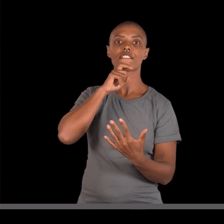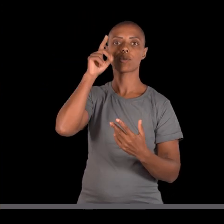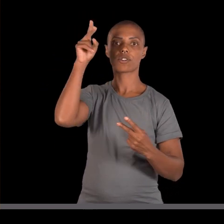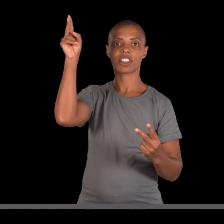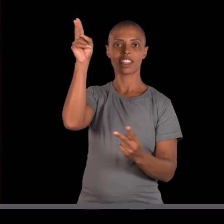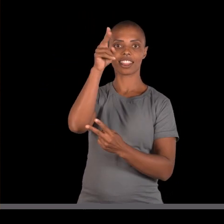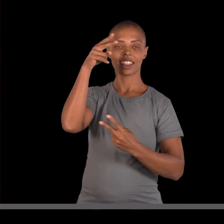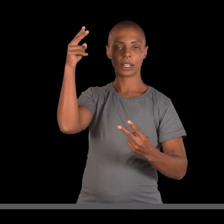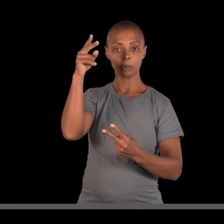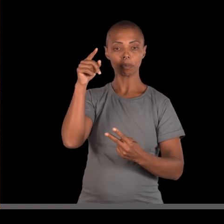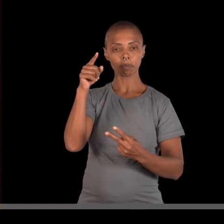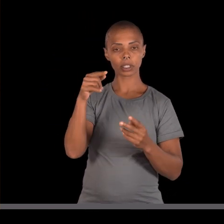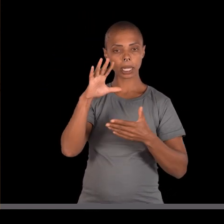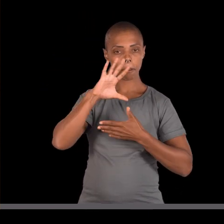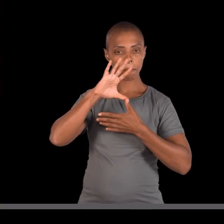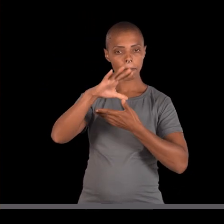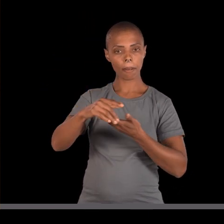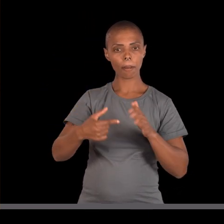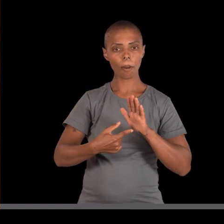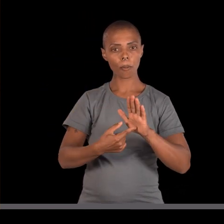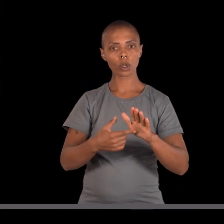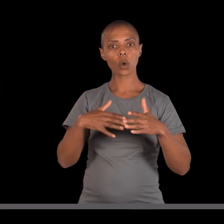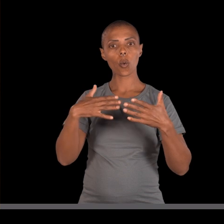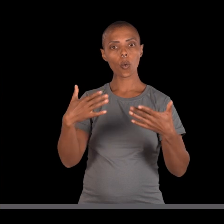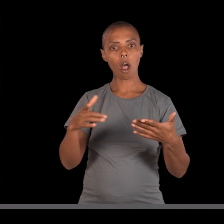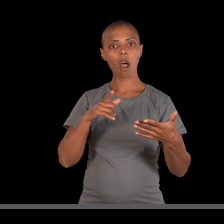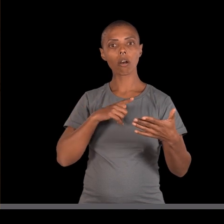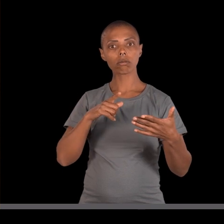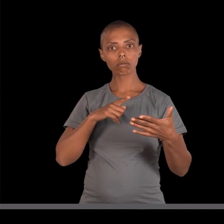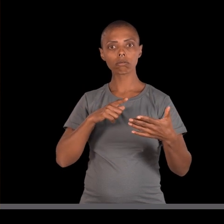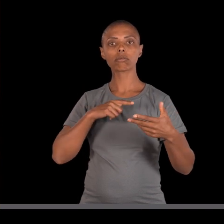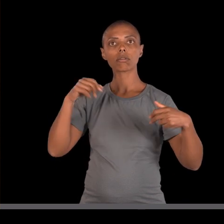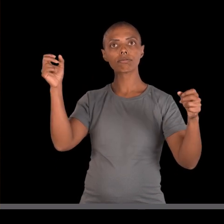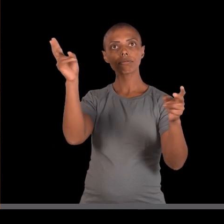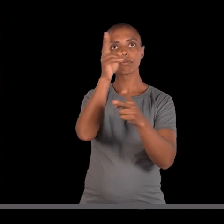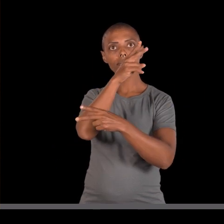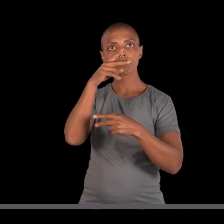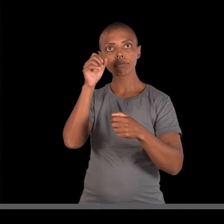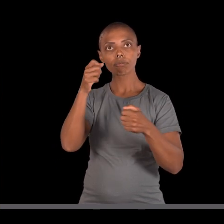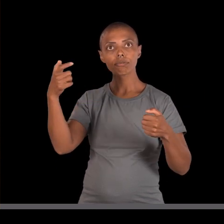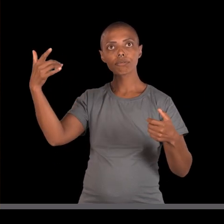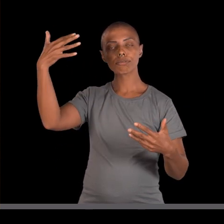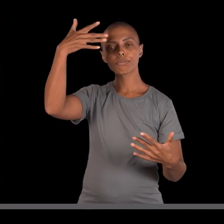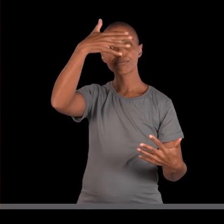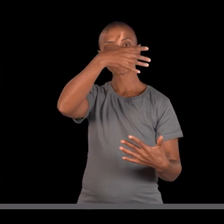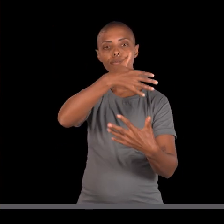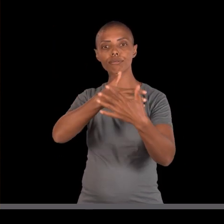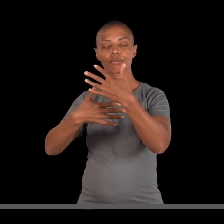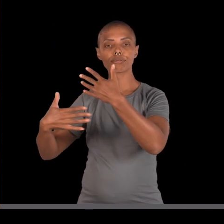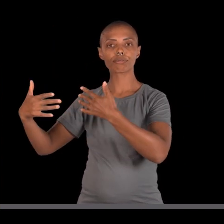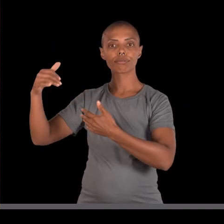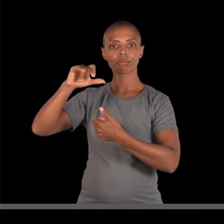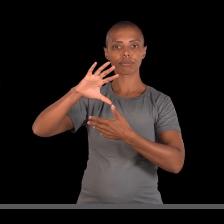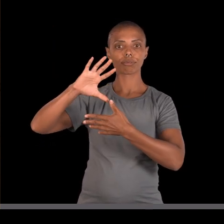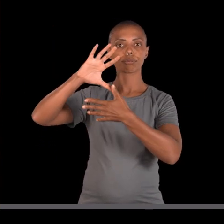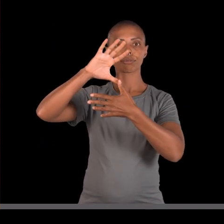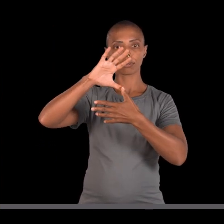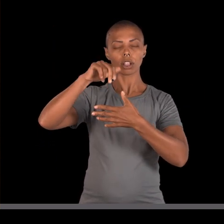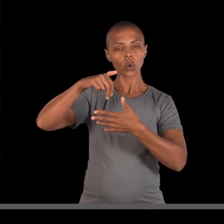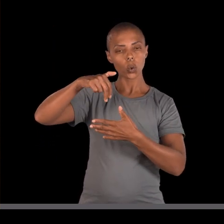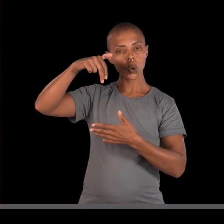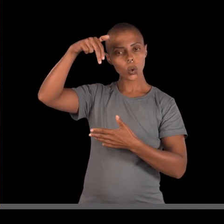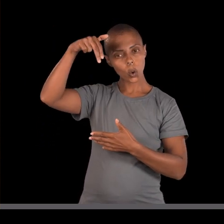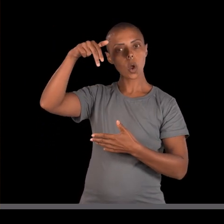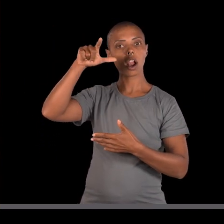frias. Esse mapa ao lado mostra as correntes marinhas que atuam sobre o continente americano. Né? Uma corrente